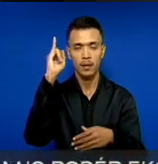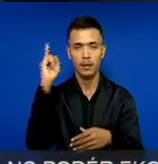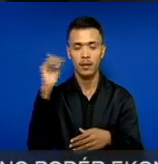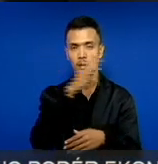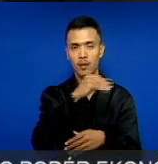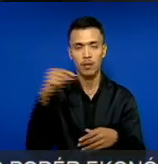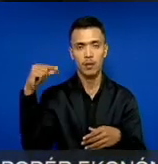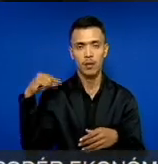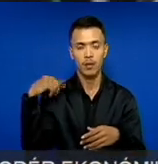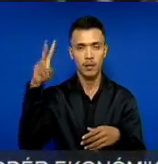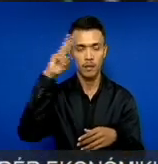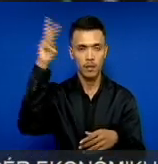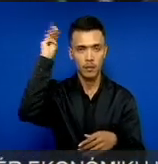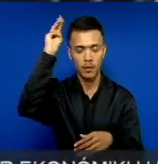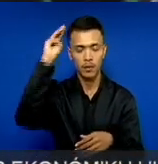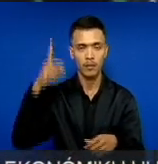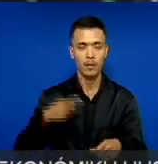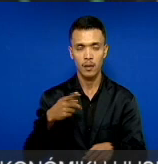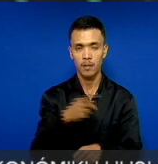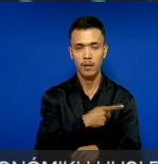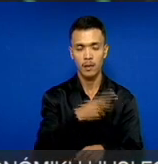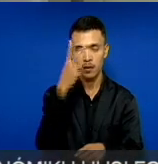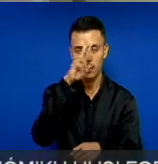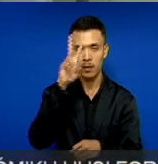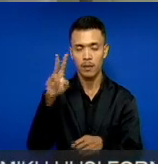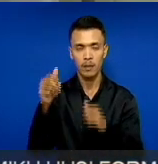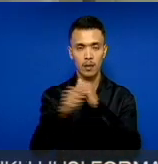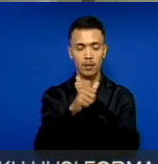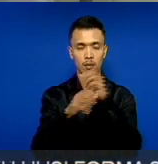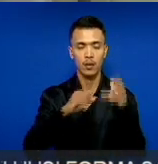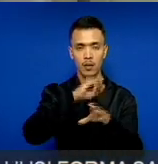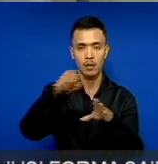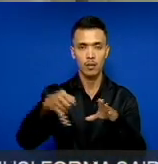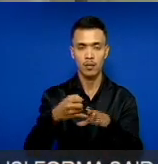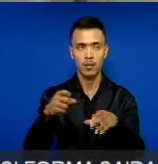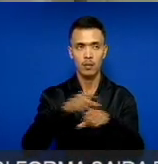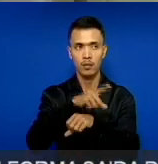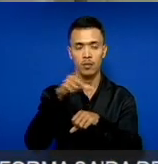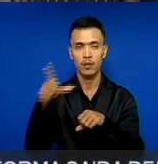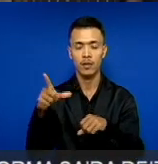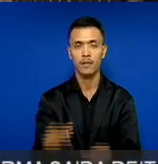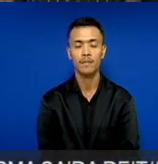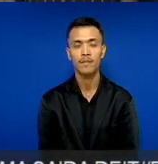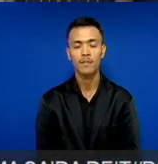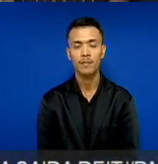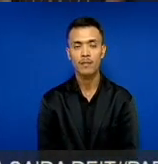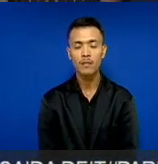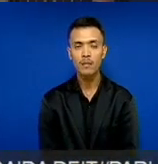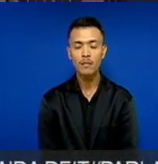Gabinete Vice-Ministro Assuntos Parlamentares, focaliu o assunto de inclusão social. Júlio Nascimento, Lenya